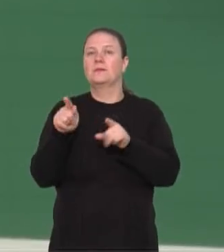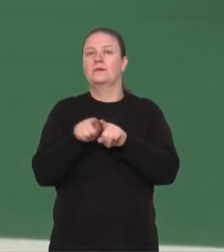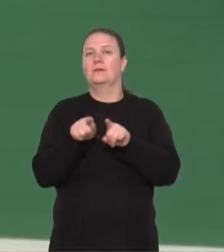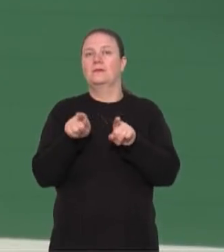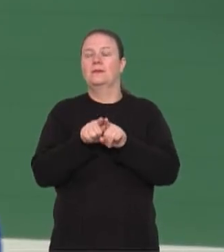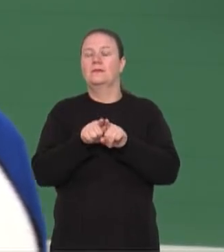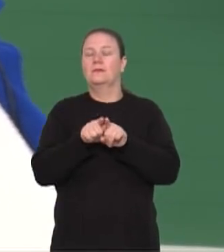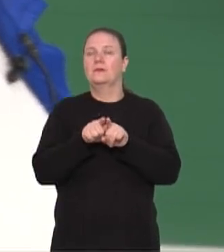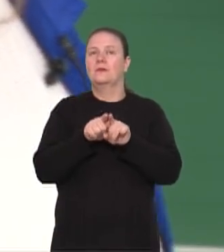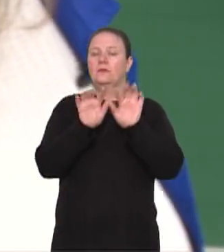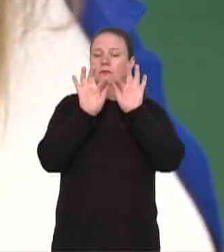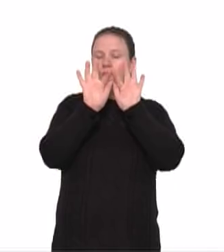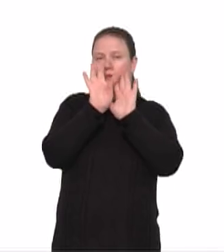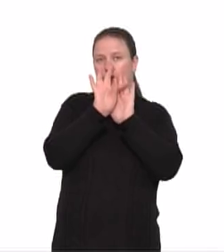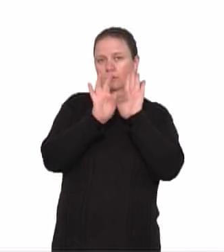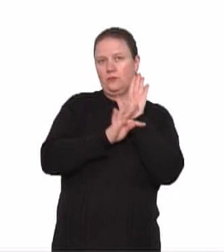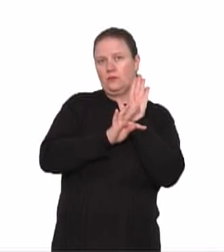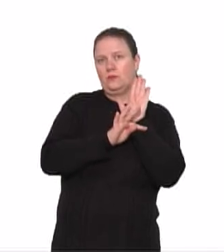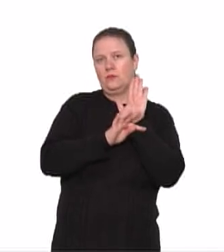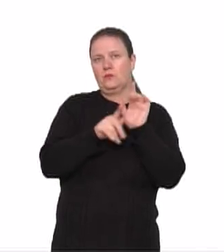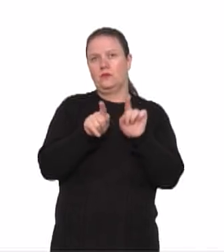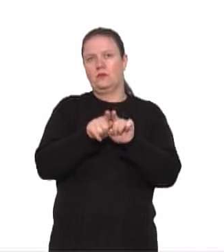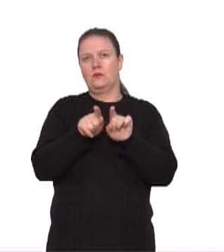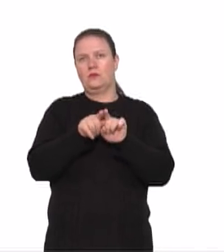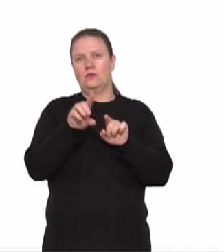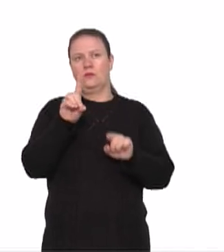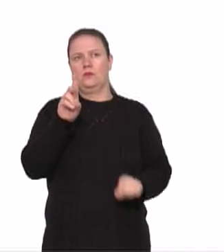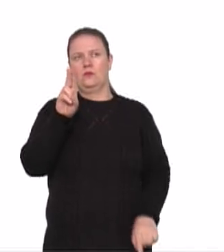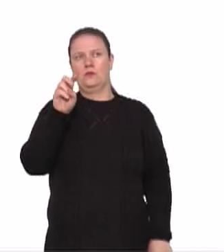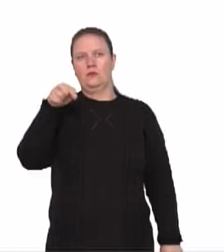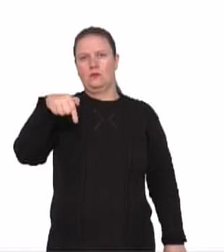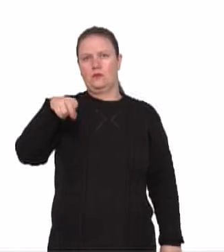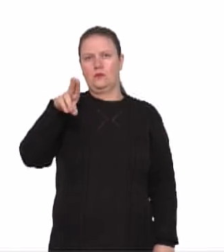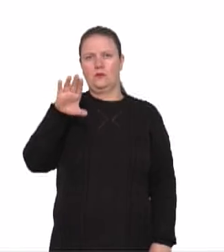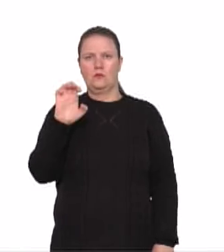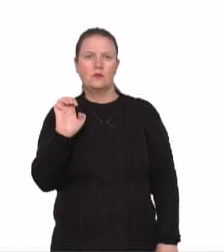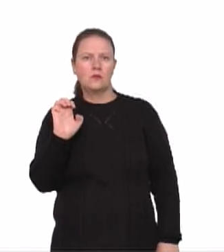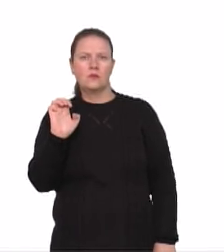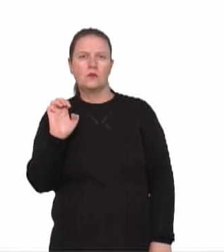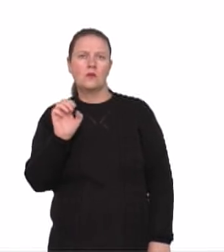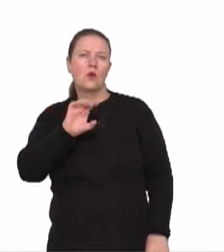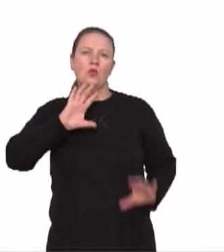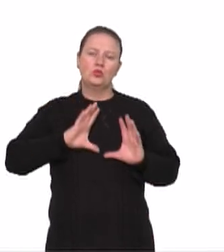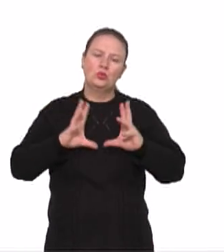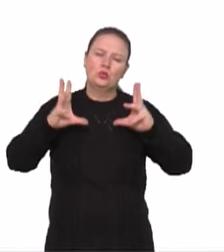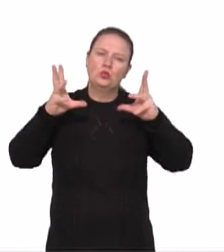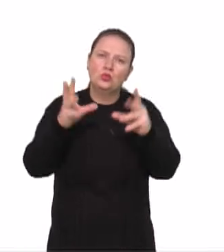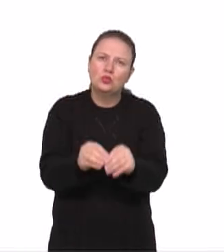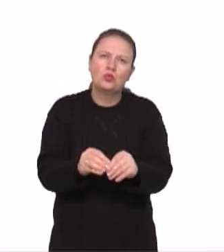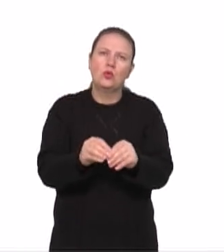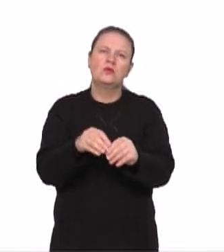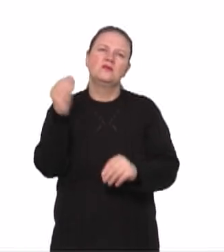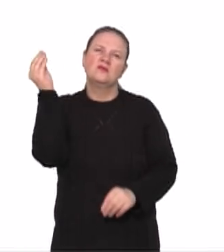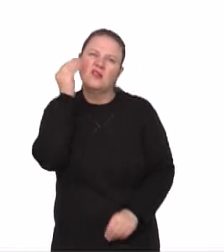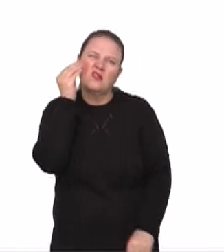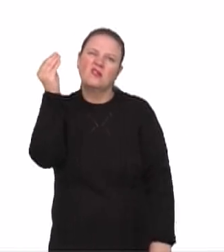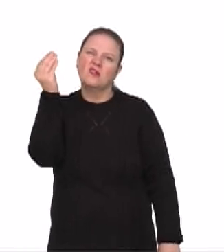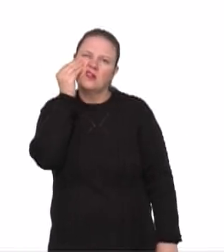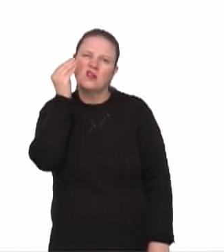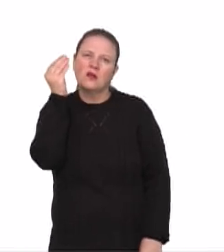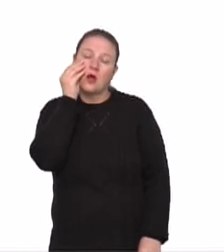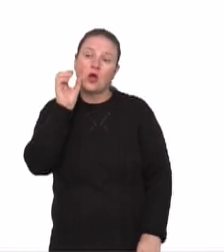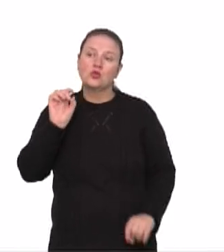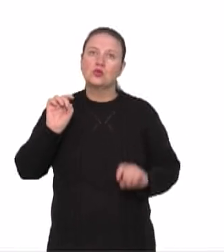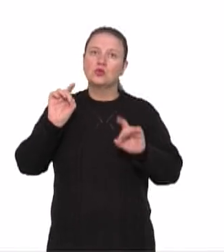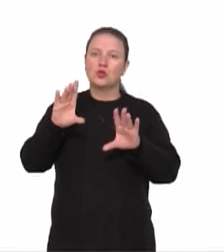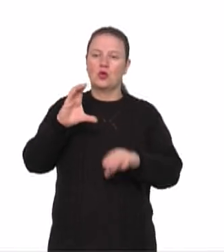as palavras, Duque chargista. O título, Todo Mundo Tenta, Mas Só o Cruzeiro Fez 80, Portal do Torcedor, publicado